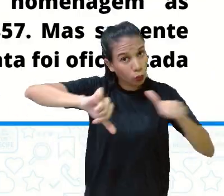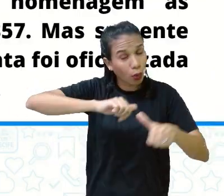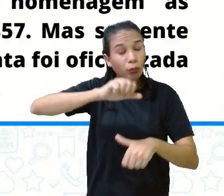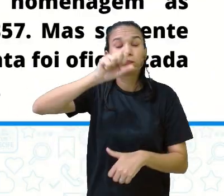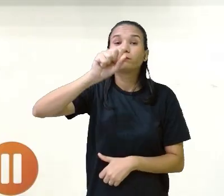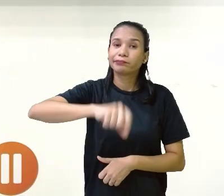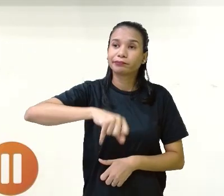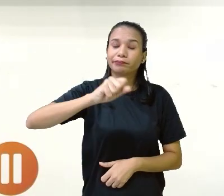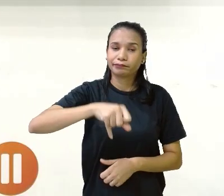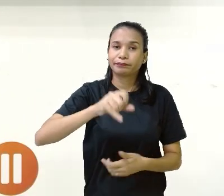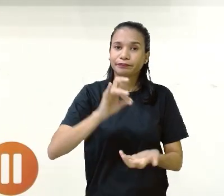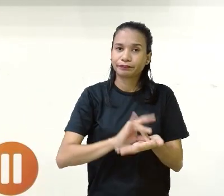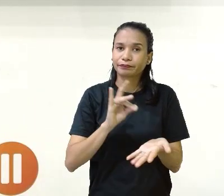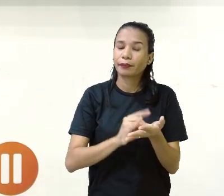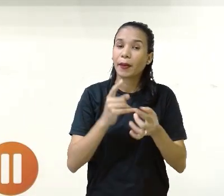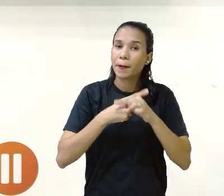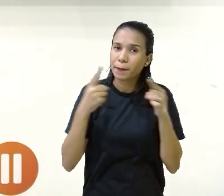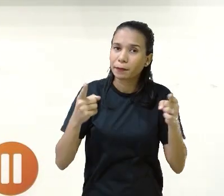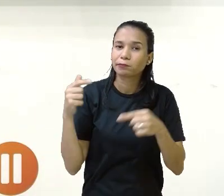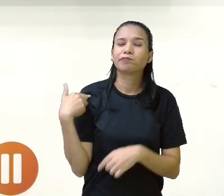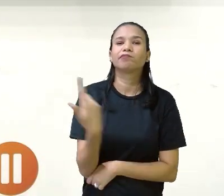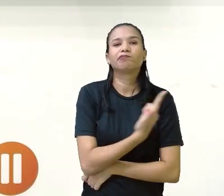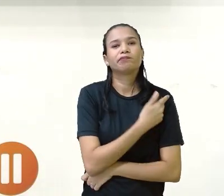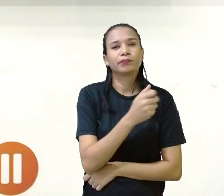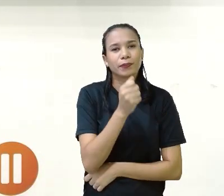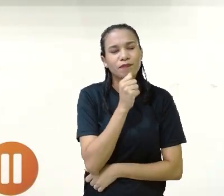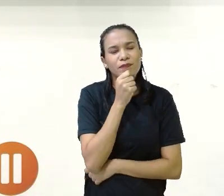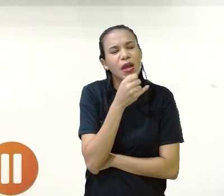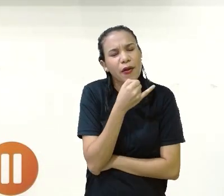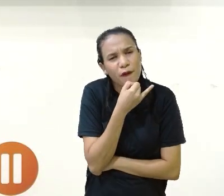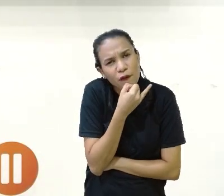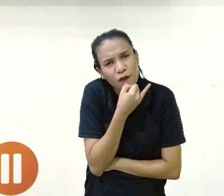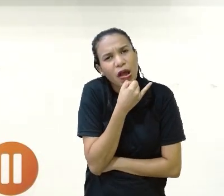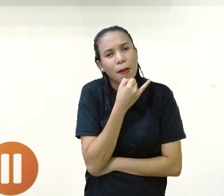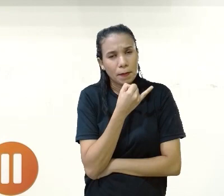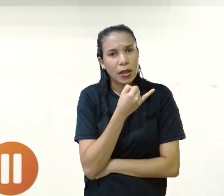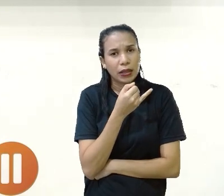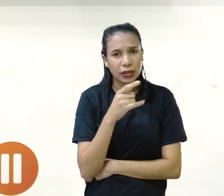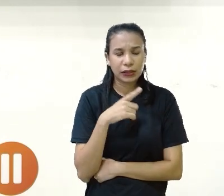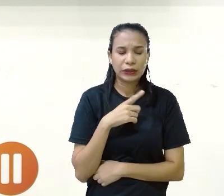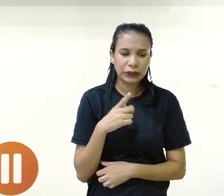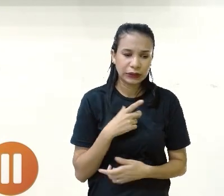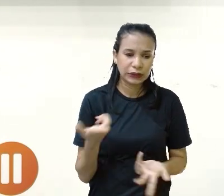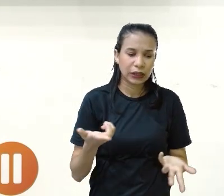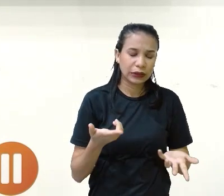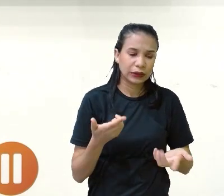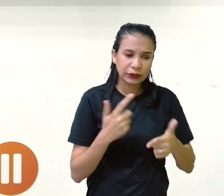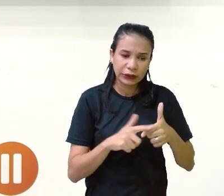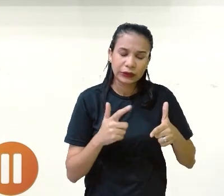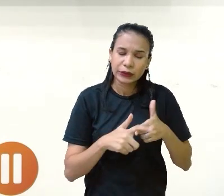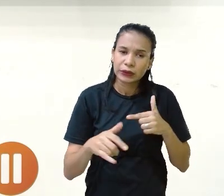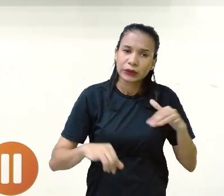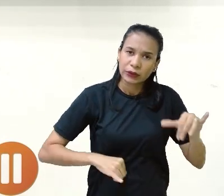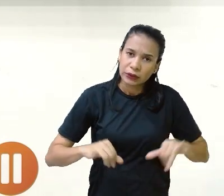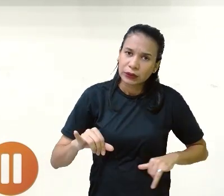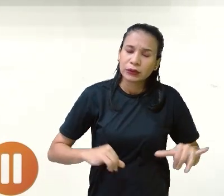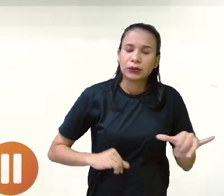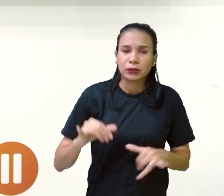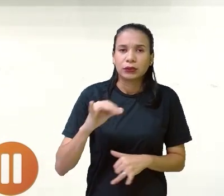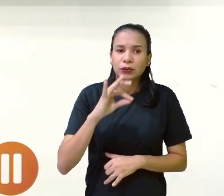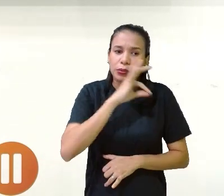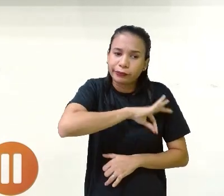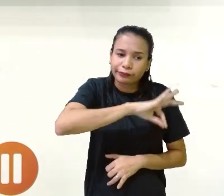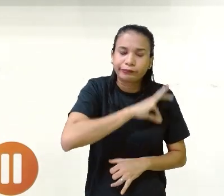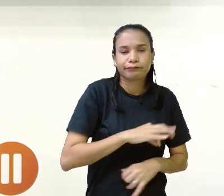Mudou bastante, mas a gente ainda, infelizmente, passa por certas situações, desde salário